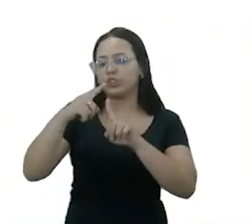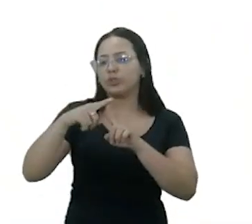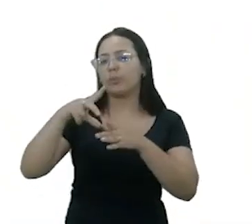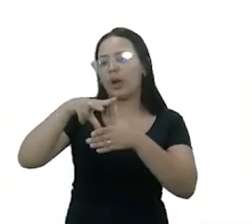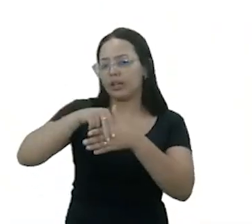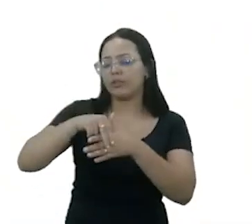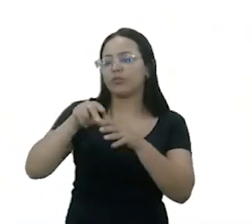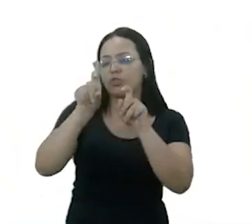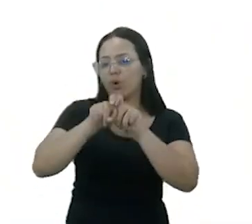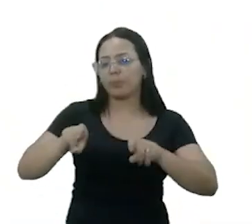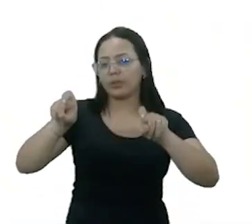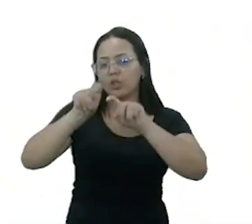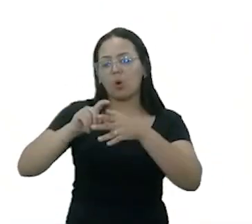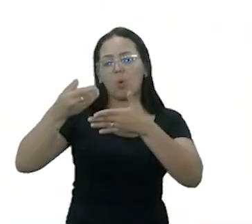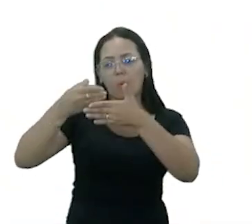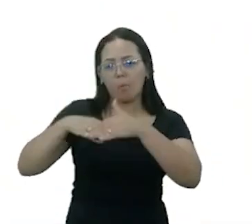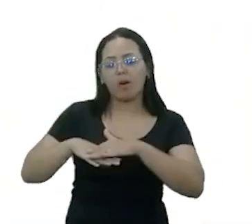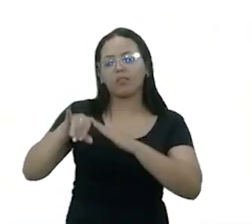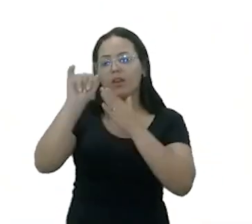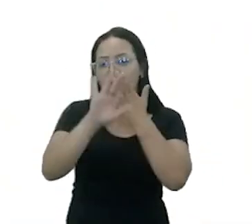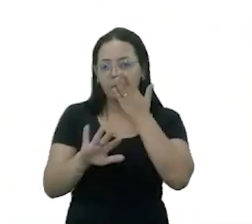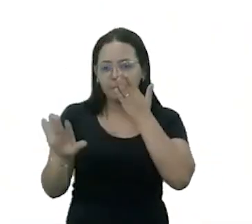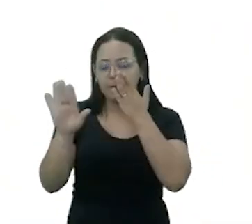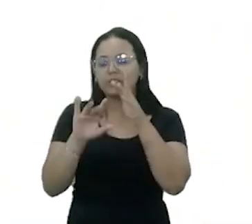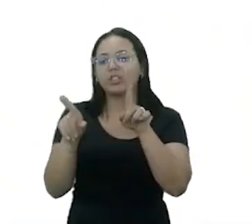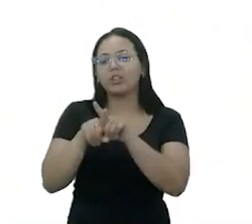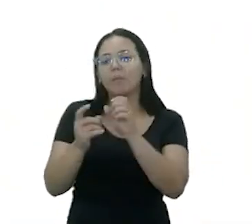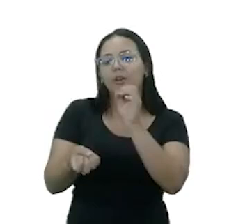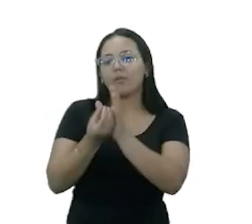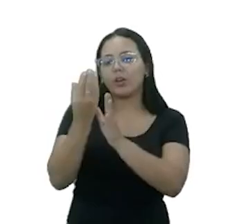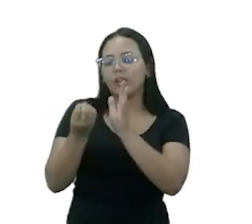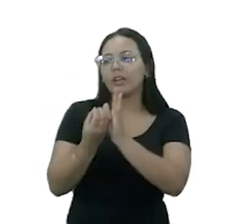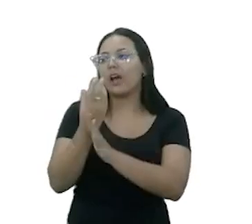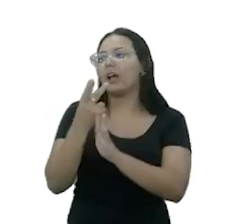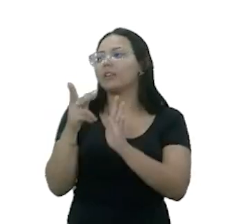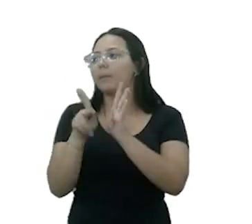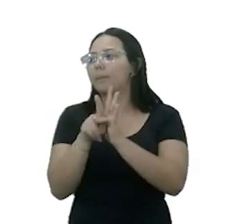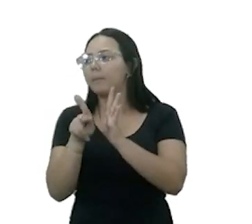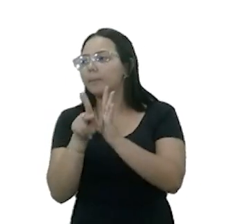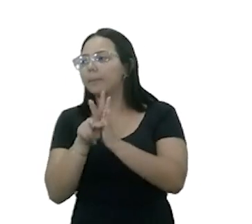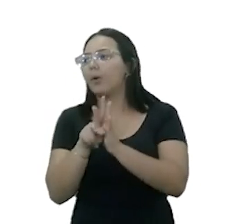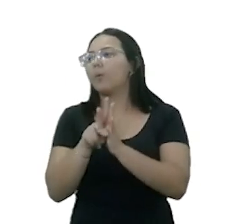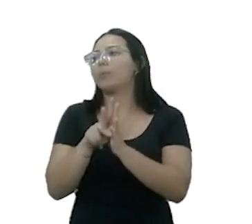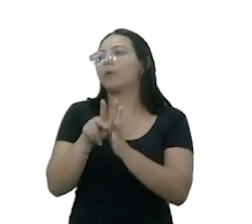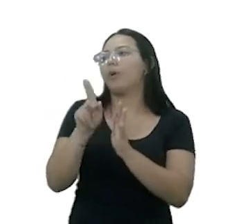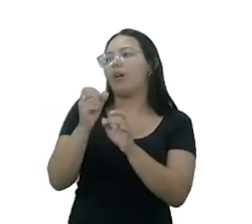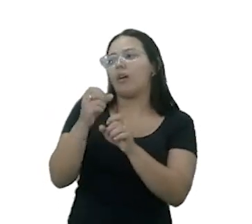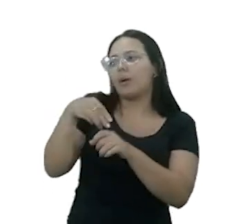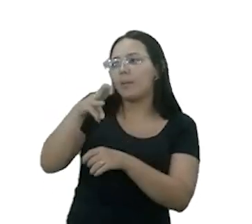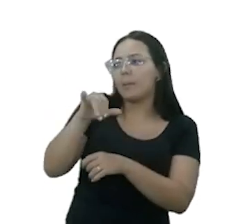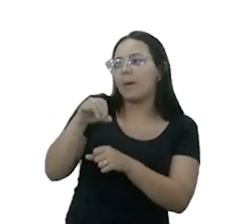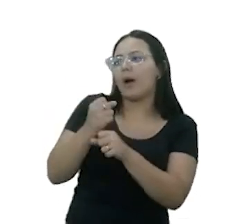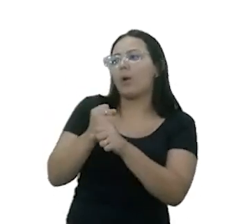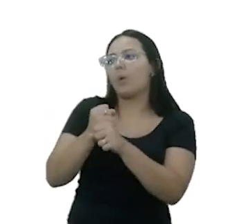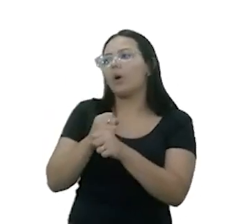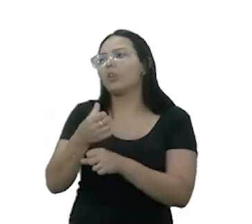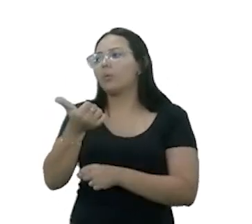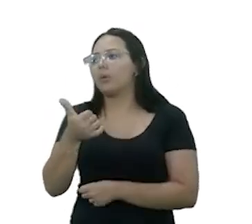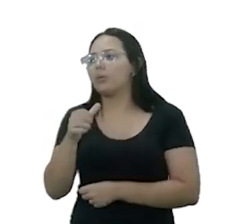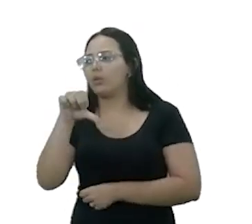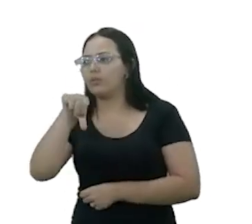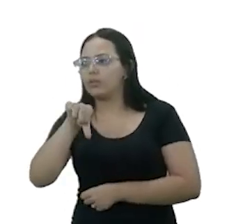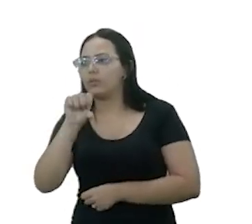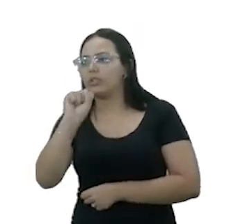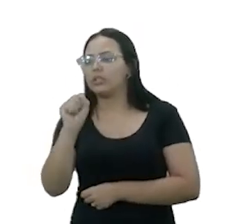computador para armazenar imagens e foi criado pela CompuServe em maio de 1987. Pode